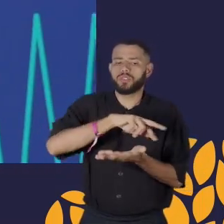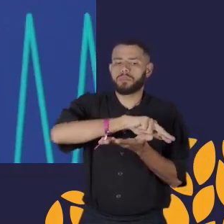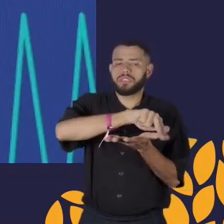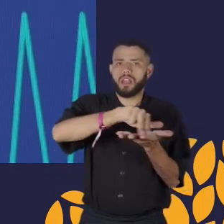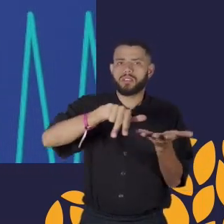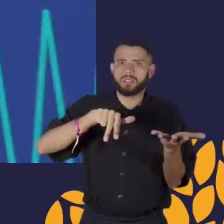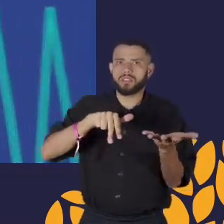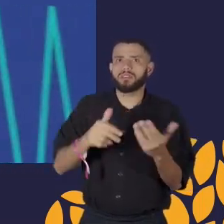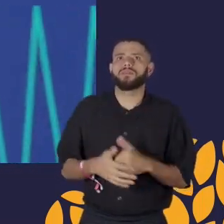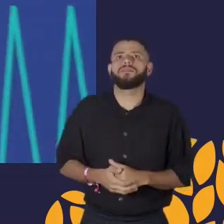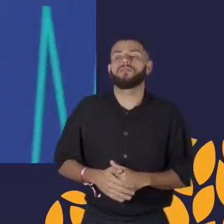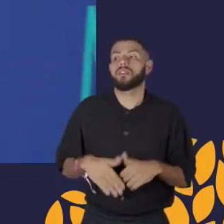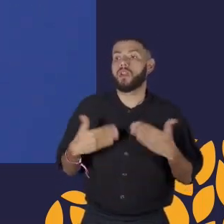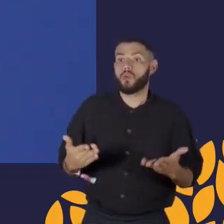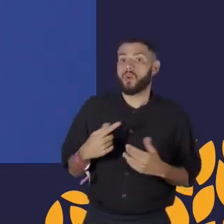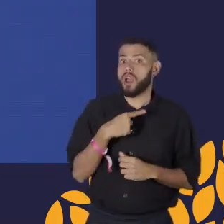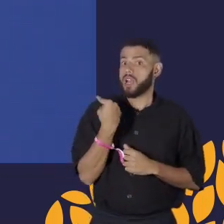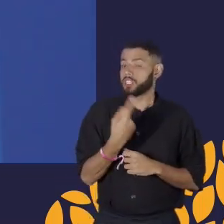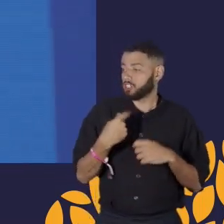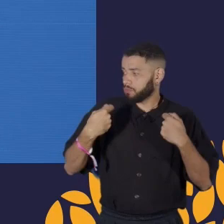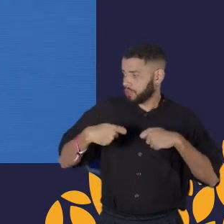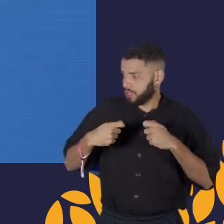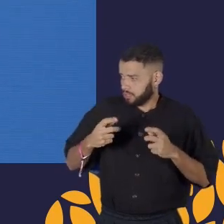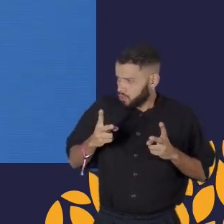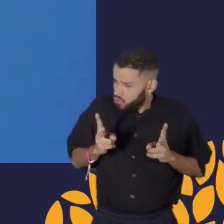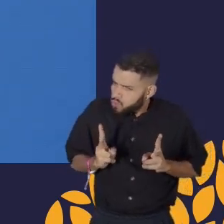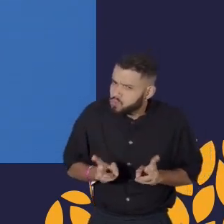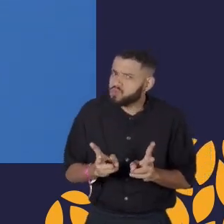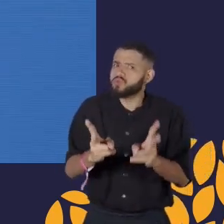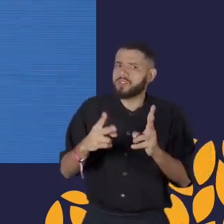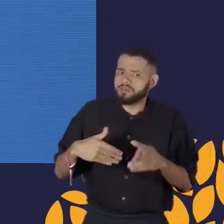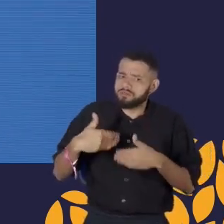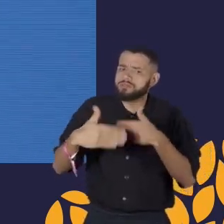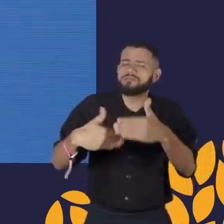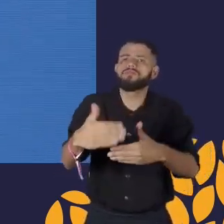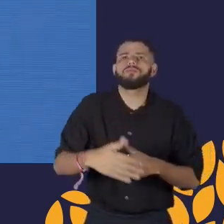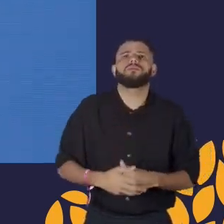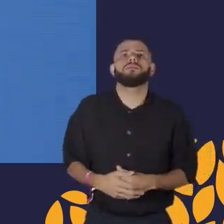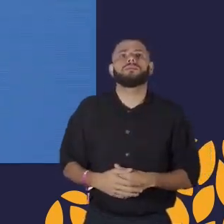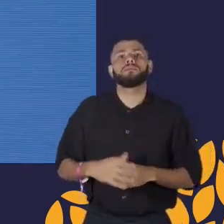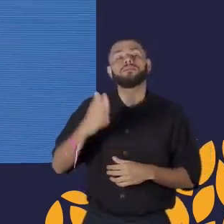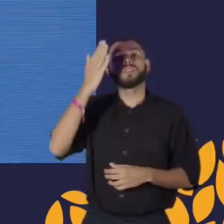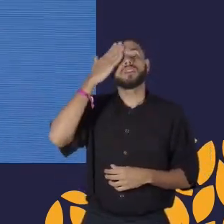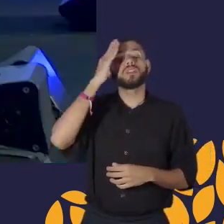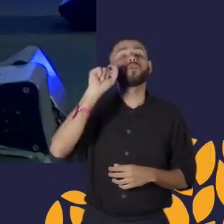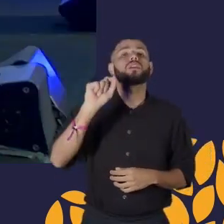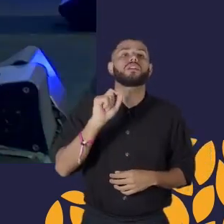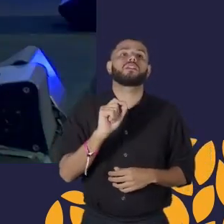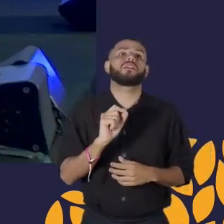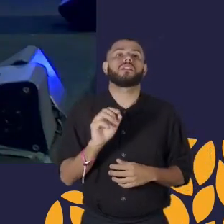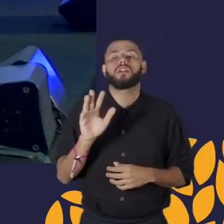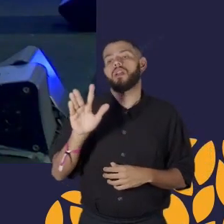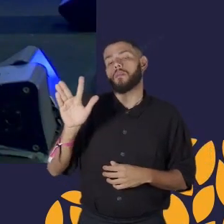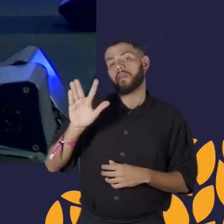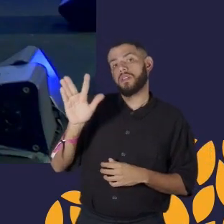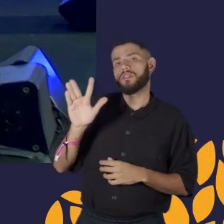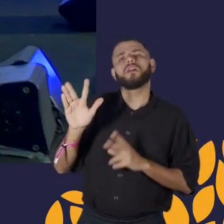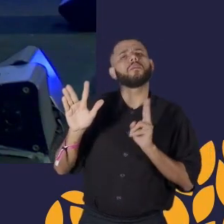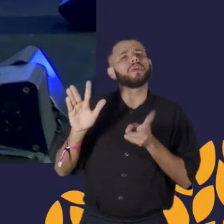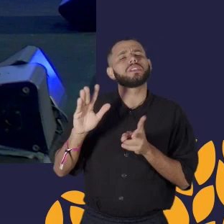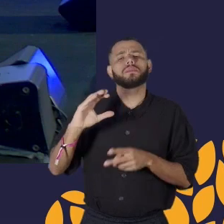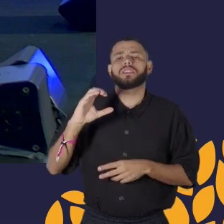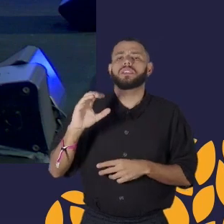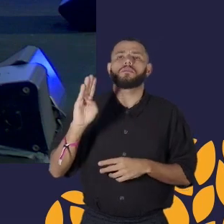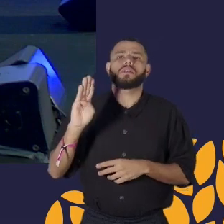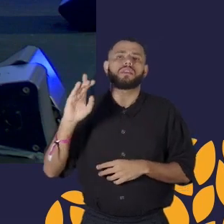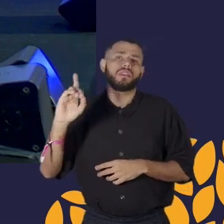Então a gente tem que levar isso para frente, tem que entender que a planta é a mesma, é CBD, é